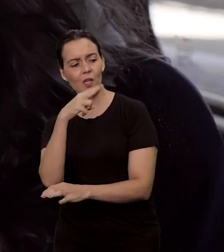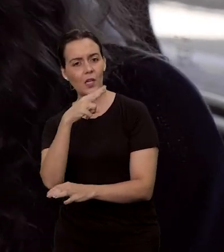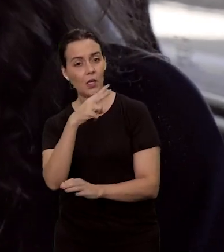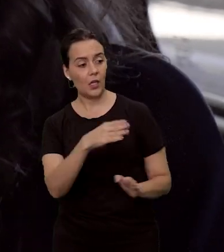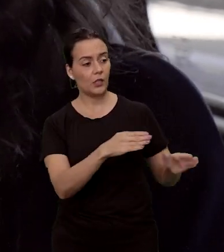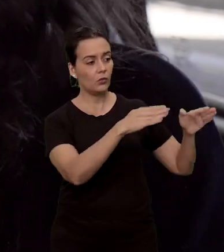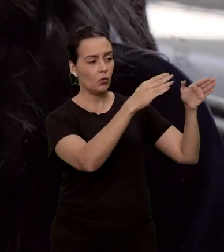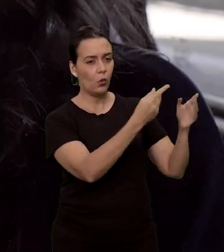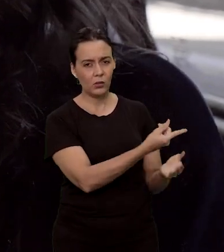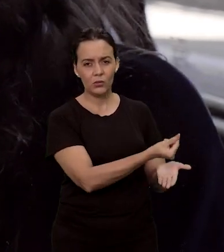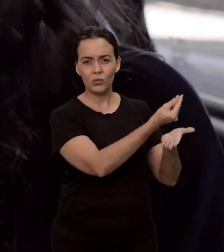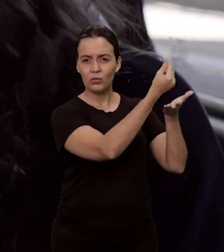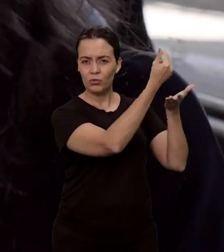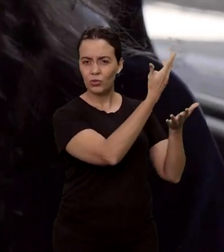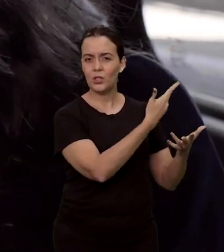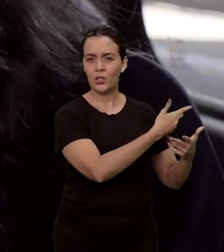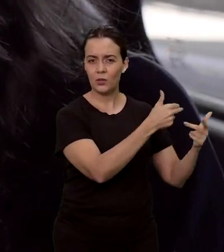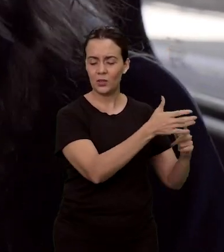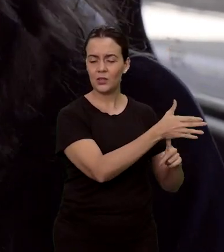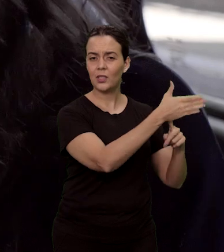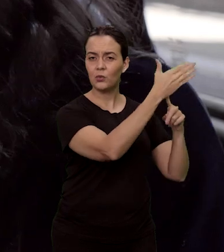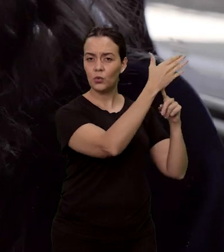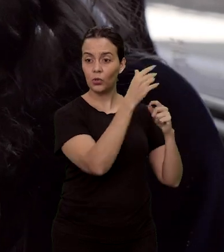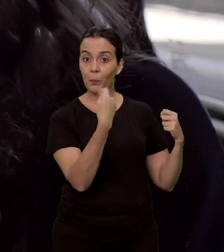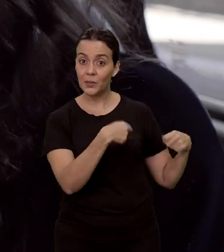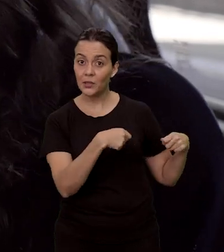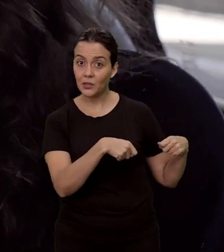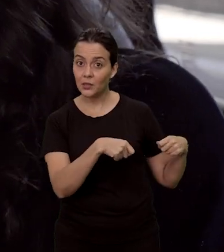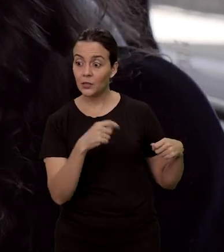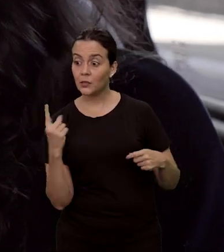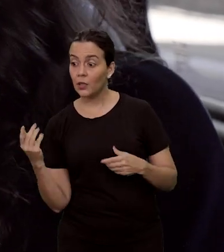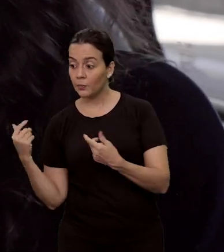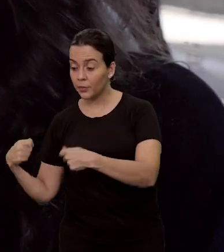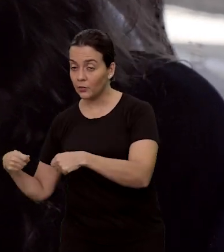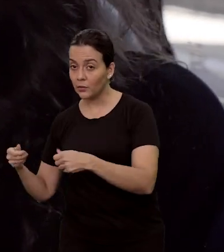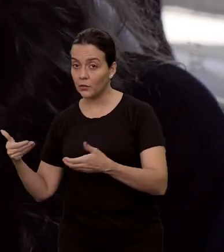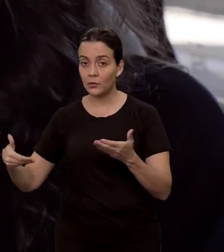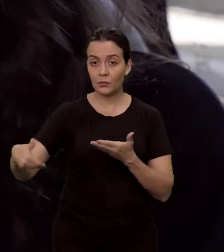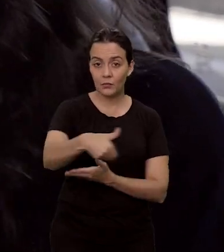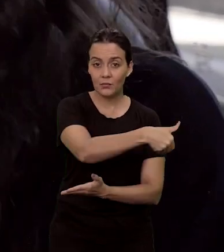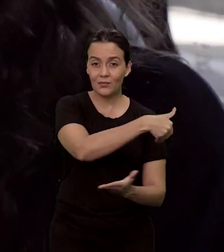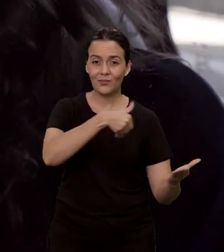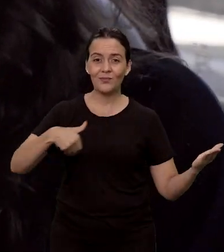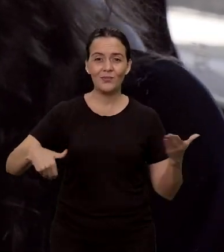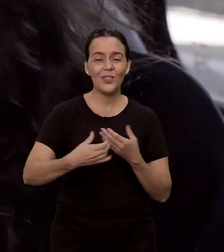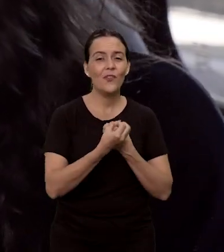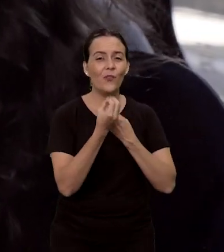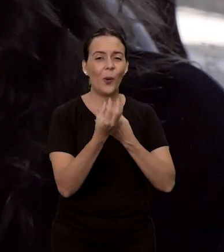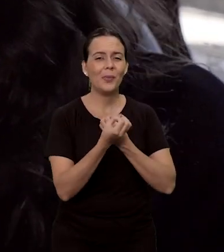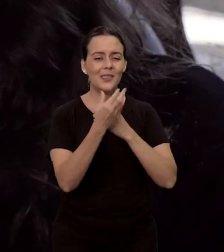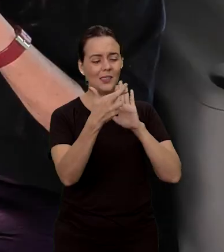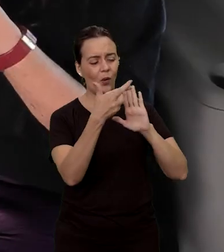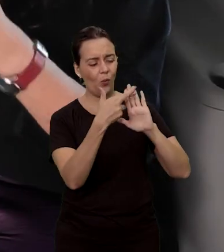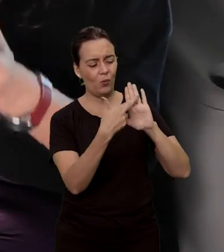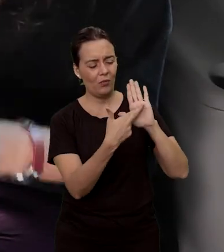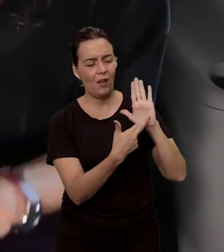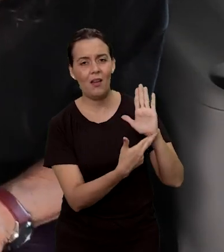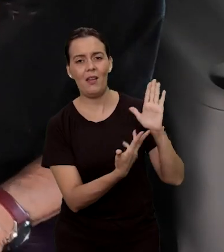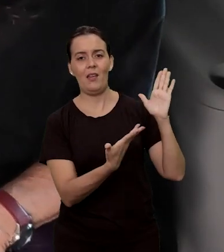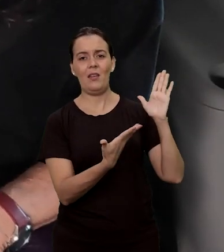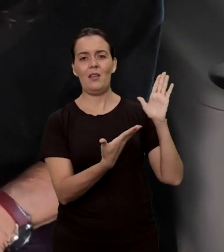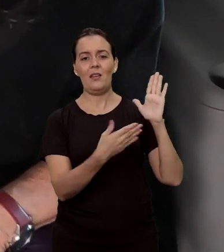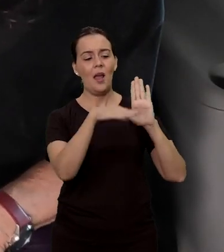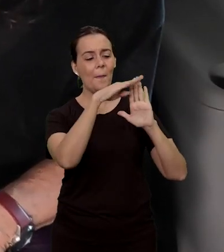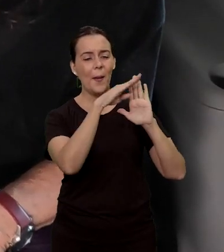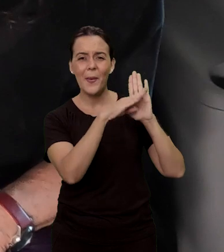tipo de centralização é necessária, de que dados são necessários, de que normas e regulamentação é necessária. E